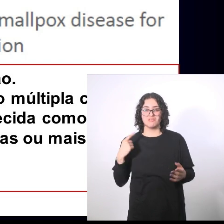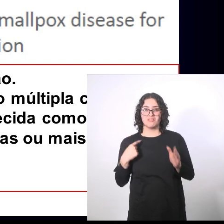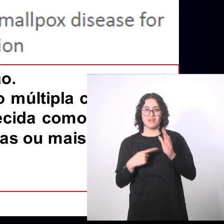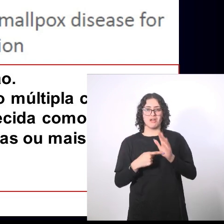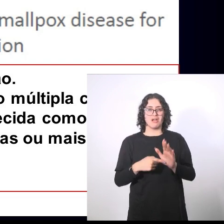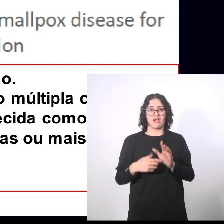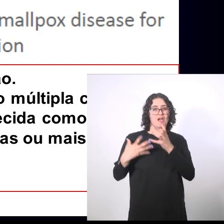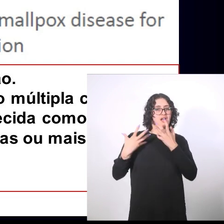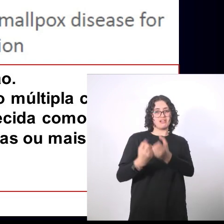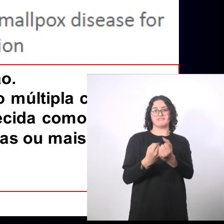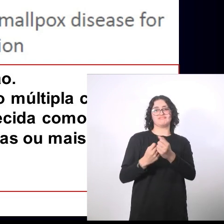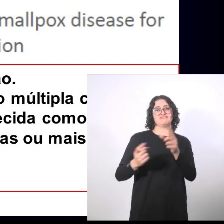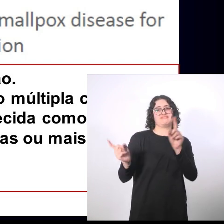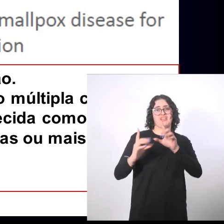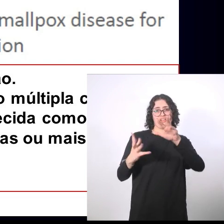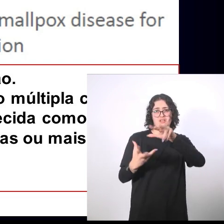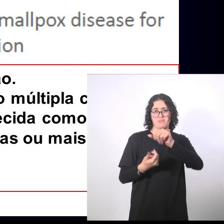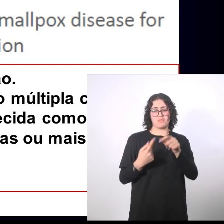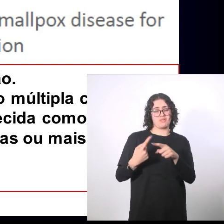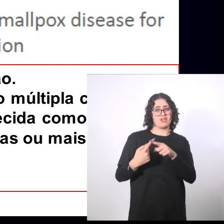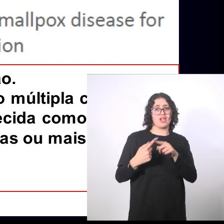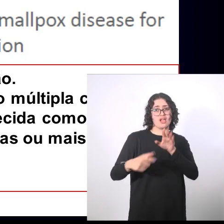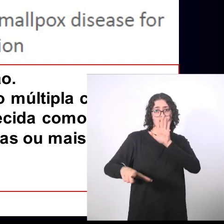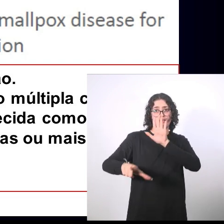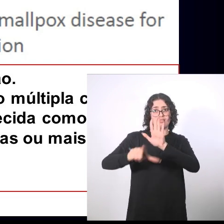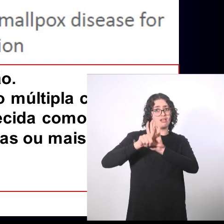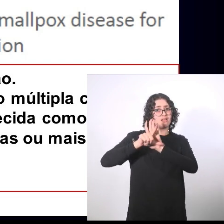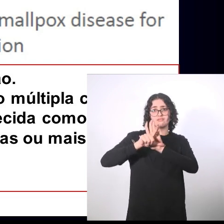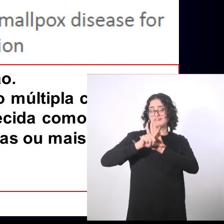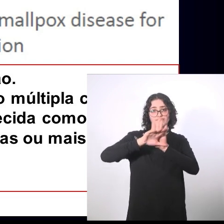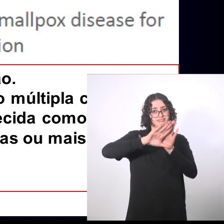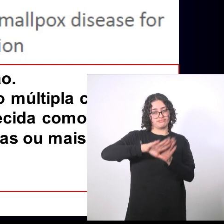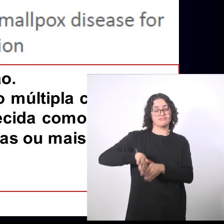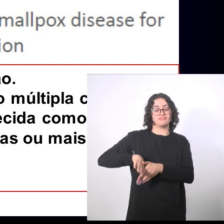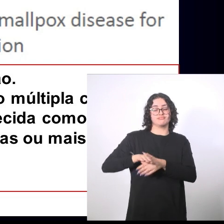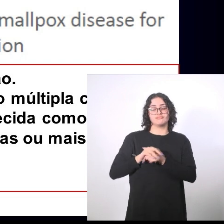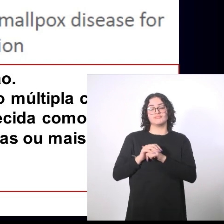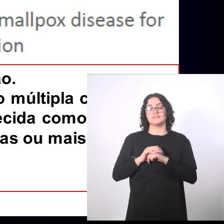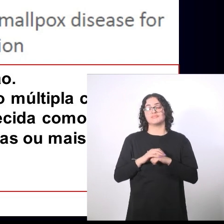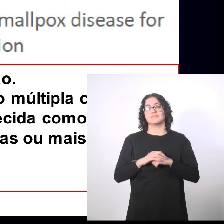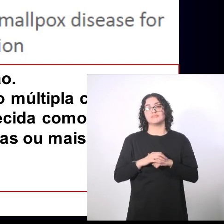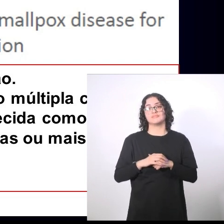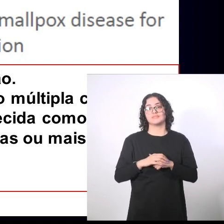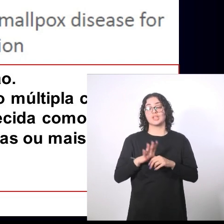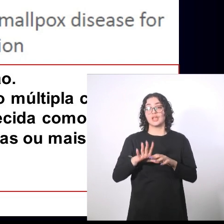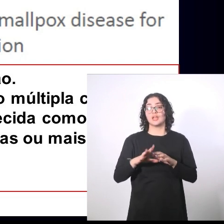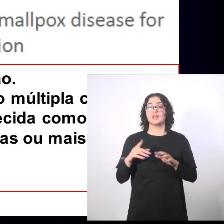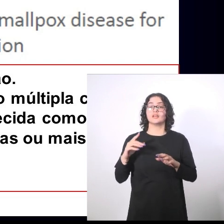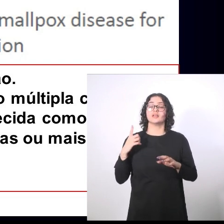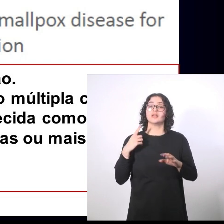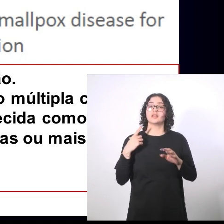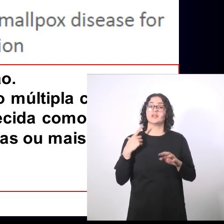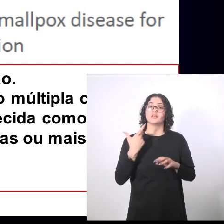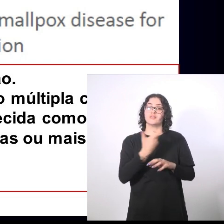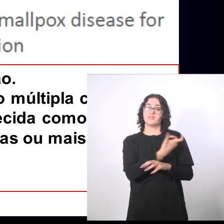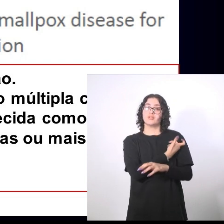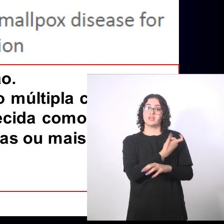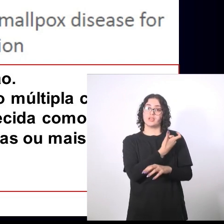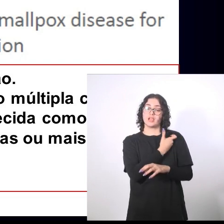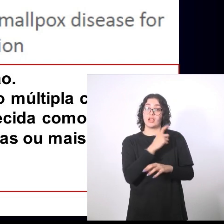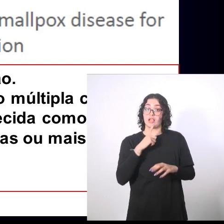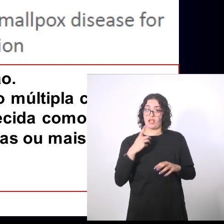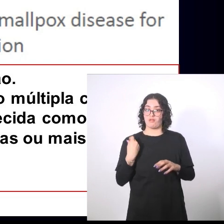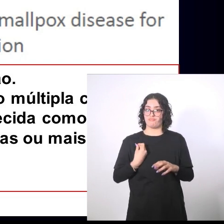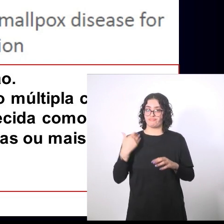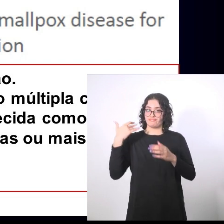praticamente inaceitáveis, lembrando que ela erradicou, né? Ela erradicou uma doença, né? As vacinas que a gente tem são as de segunda e de